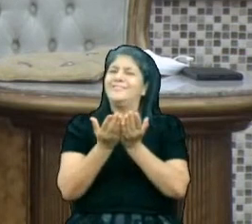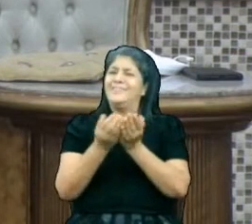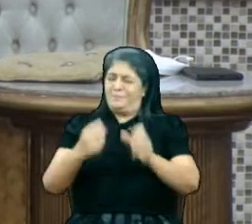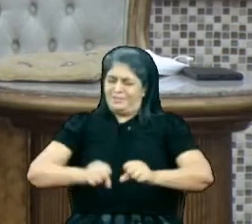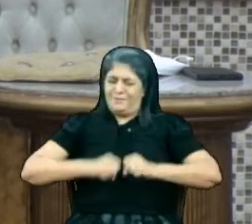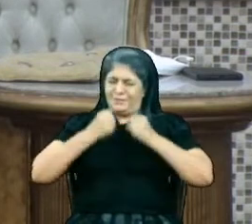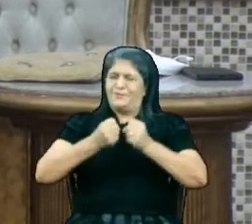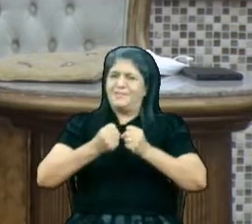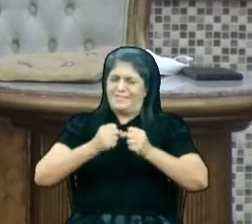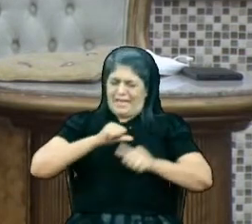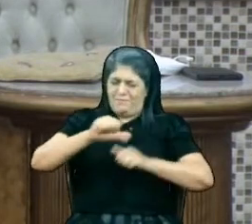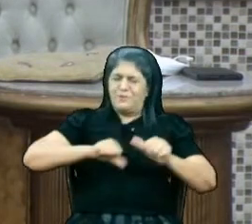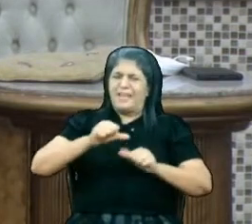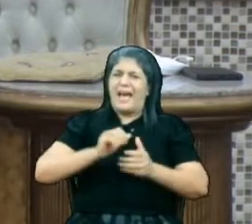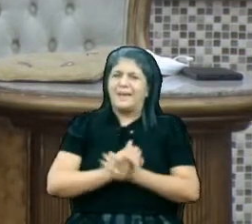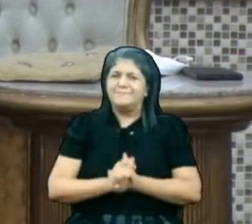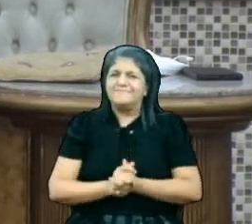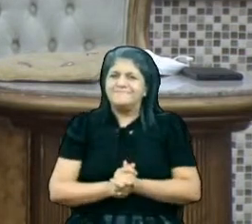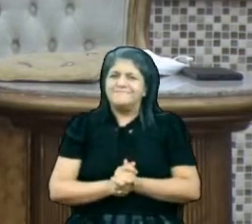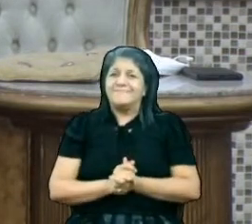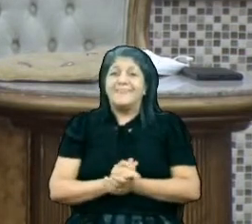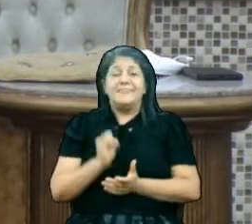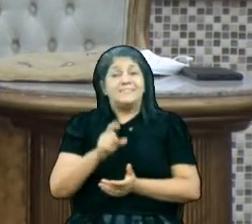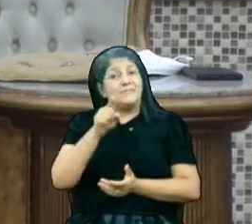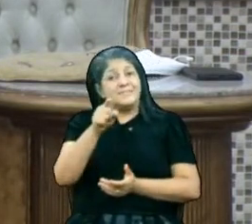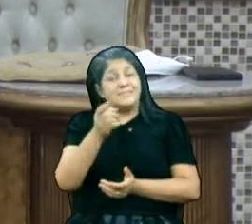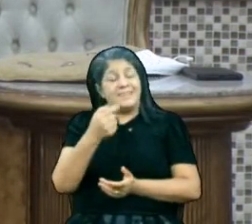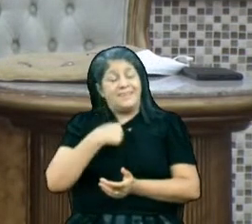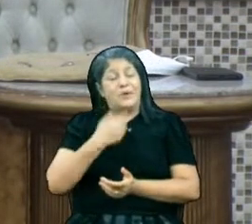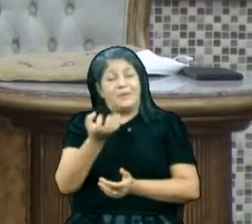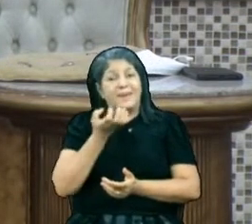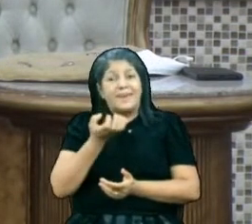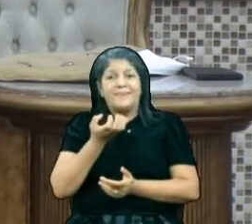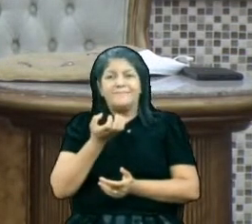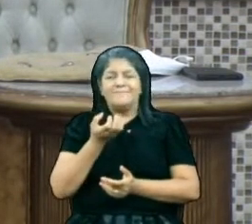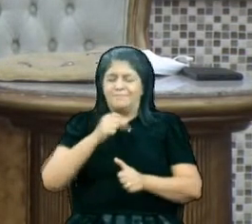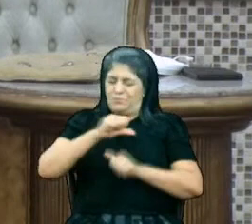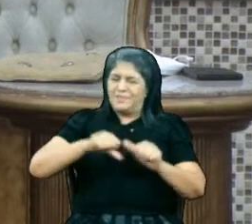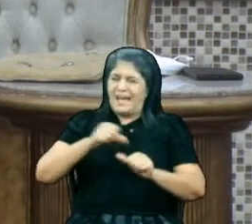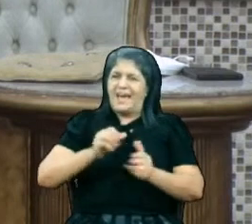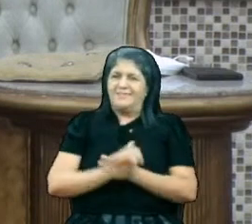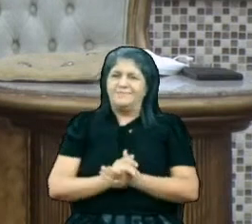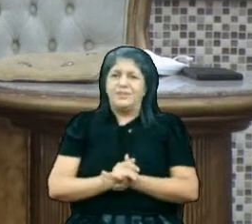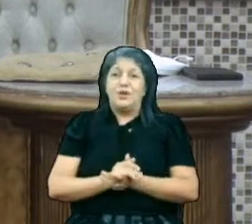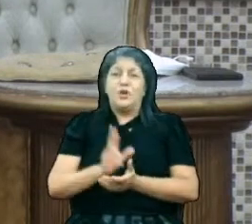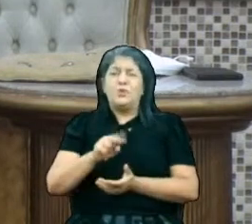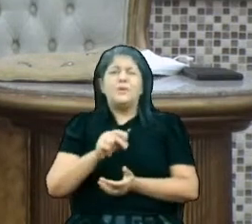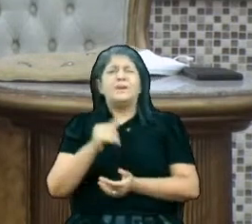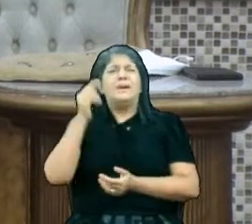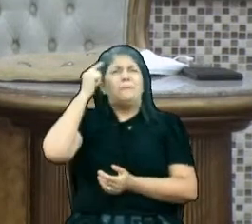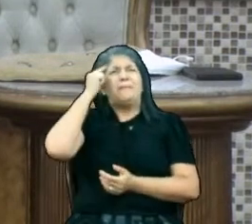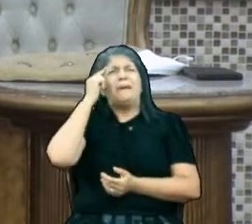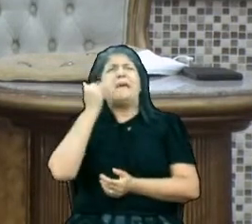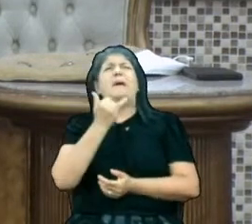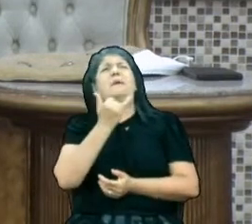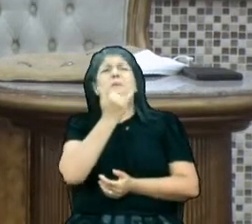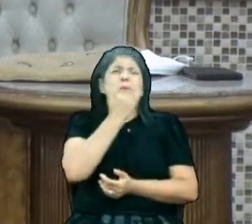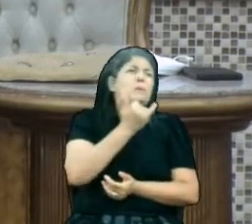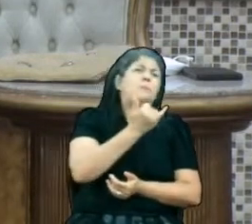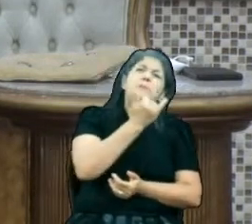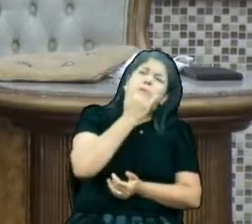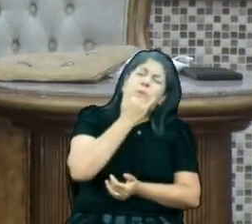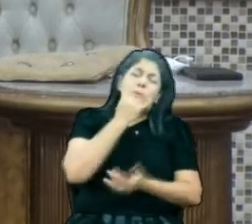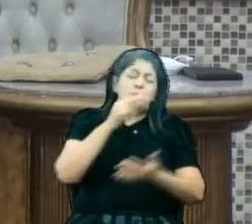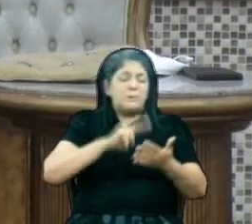se alguém diz assim quem quer fazer dá um jeito quem não quer dá Desculpa eu não leio a Bíblia